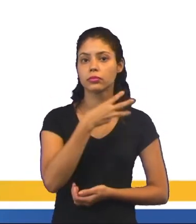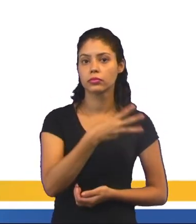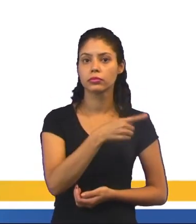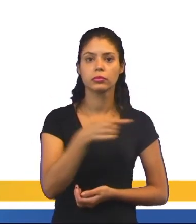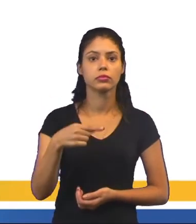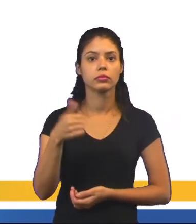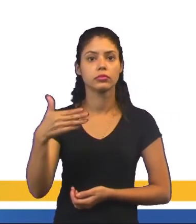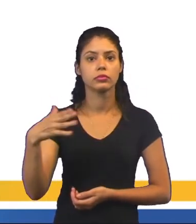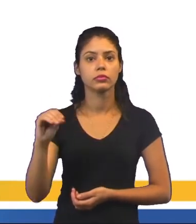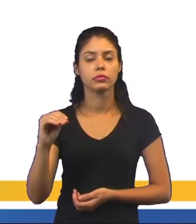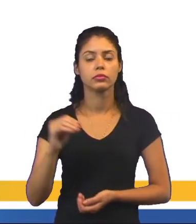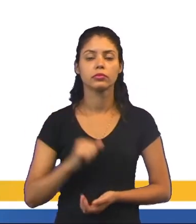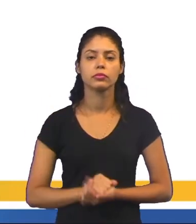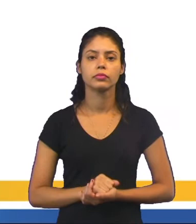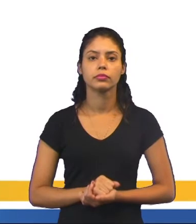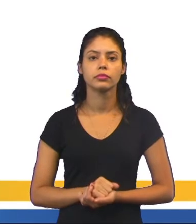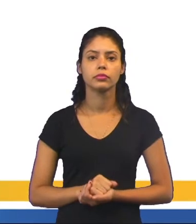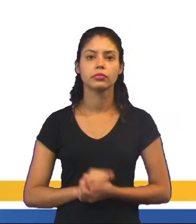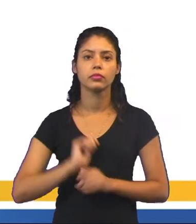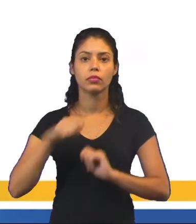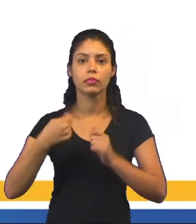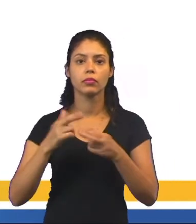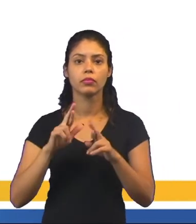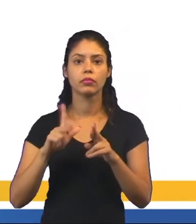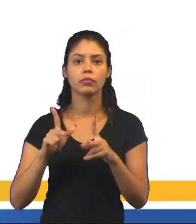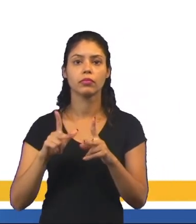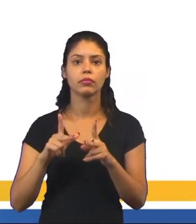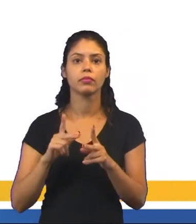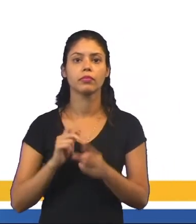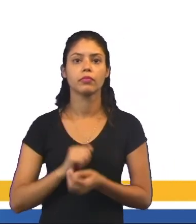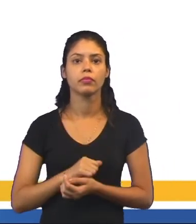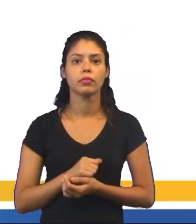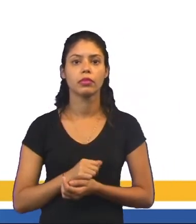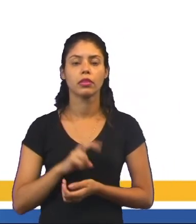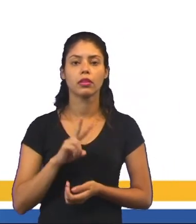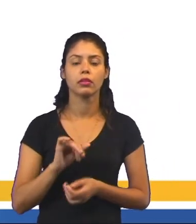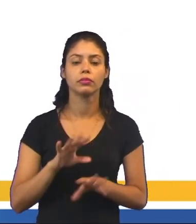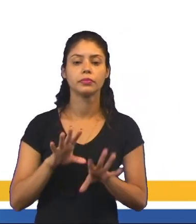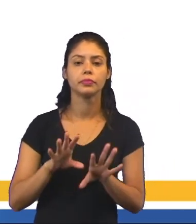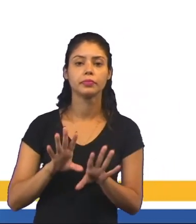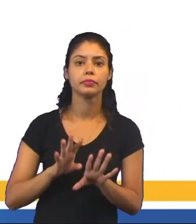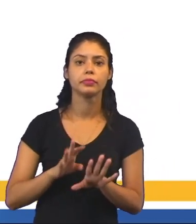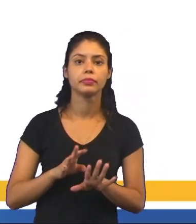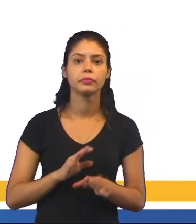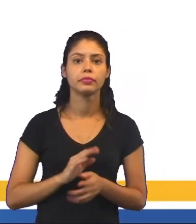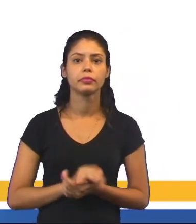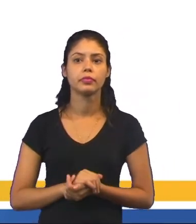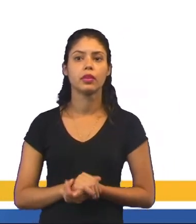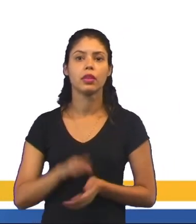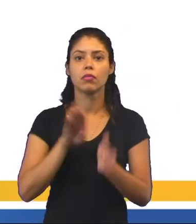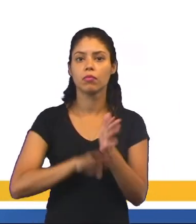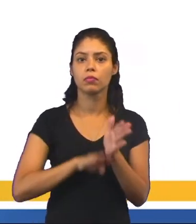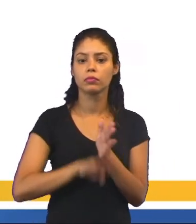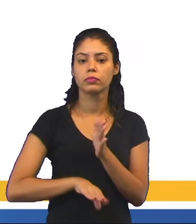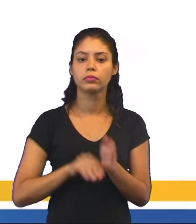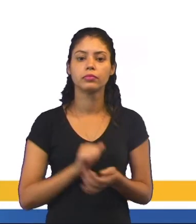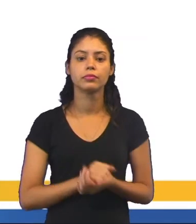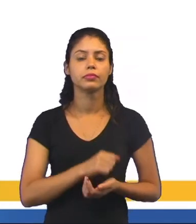A multiplicação de números com sinais diferentes, tá? Vai dar isso aí. E a